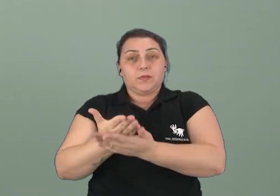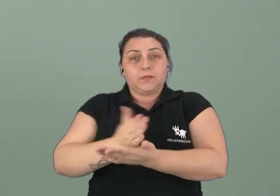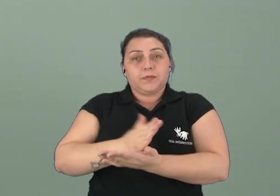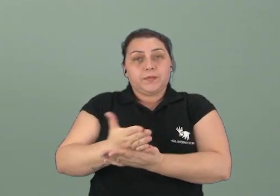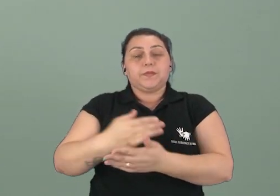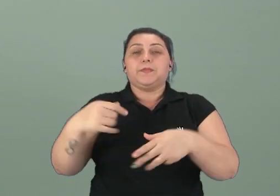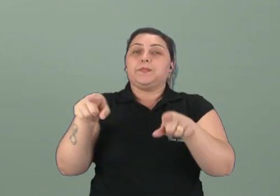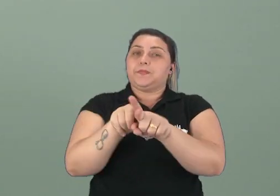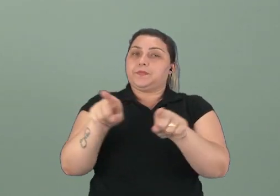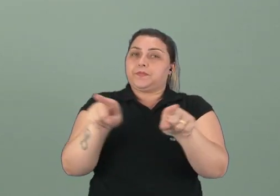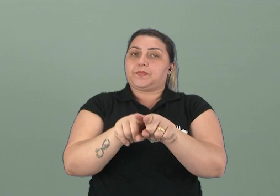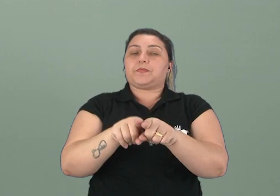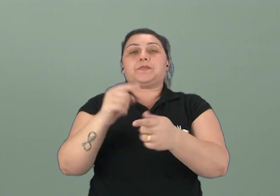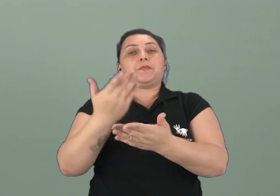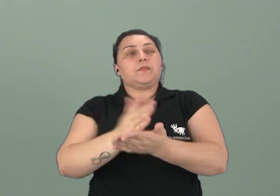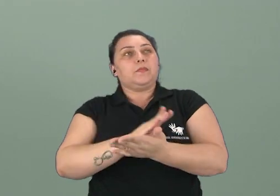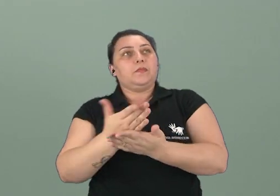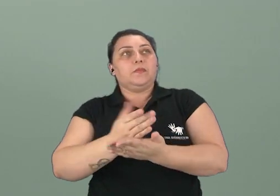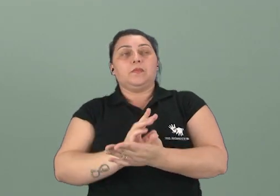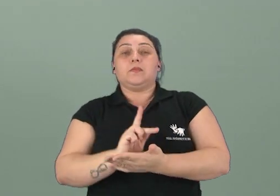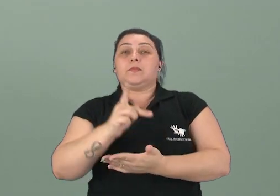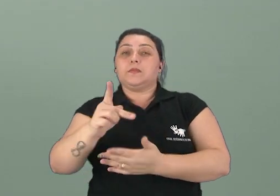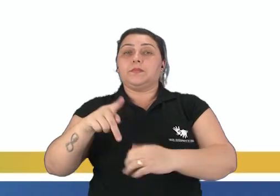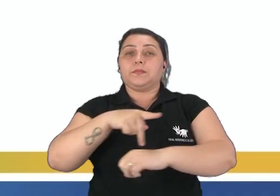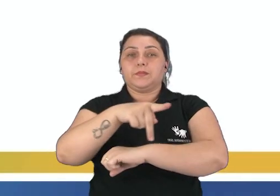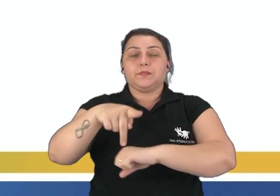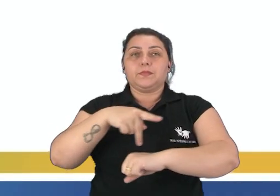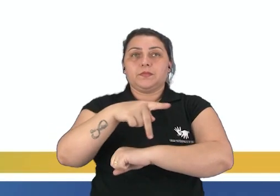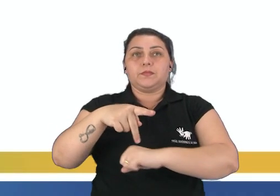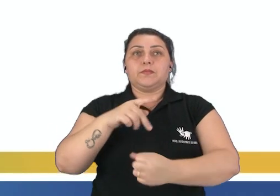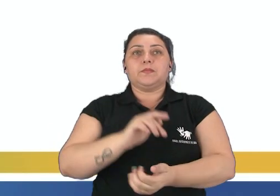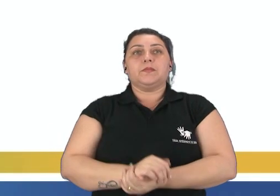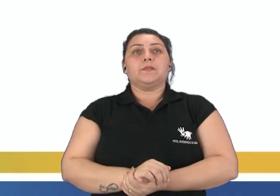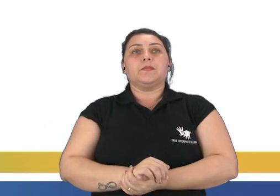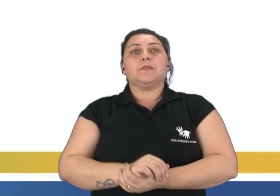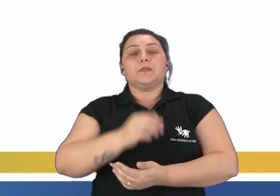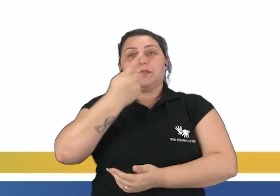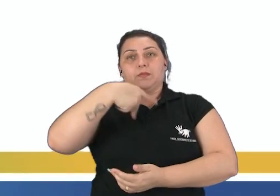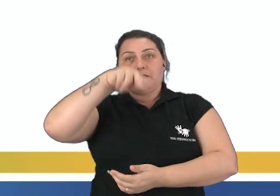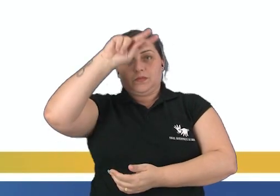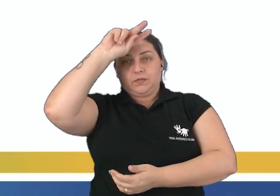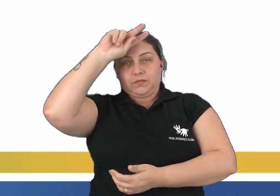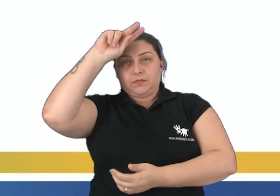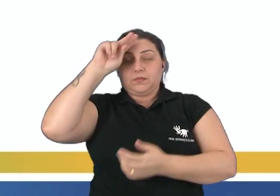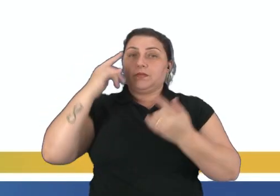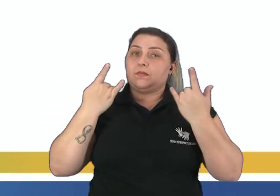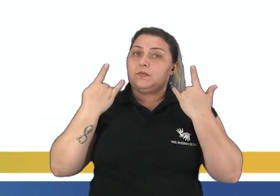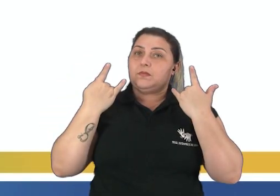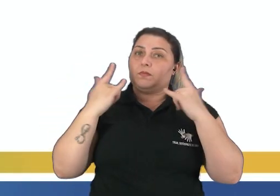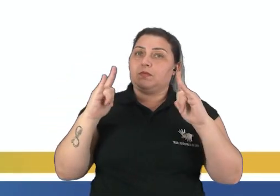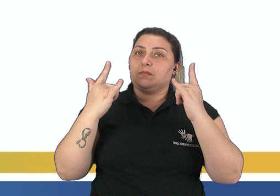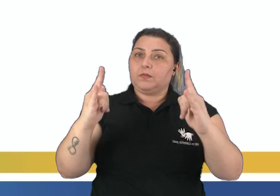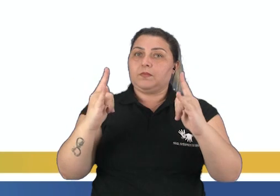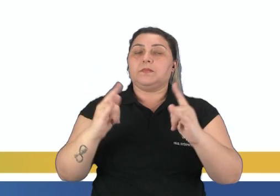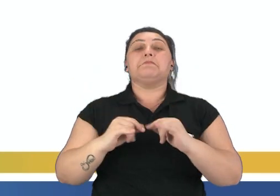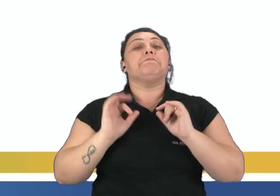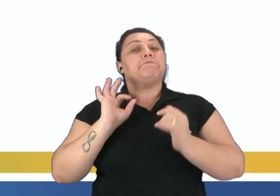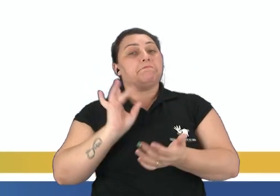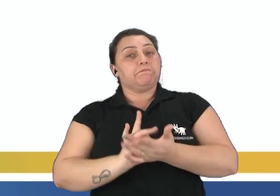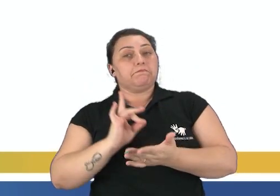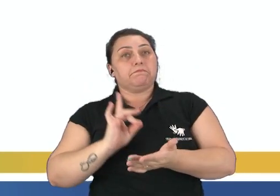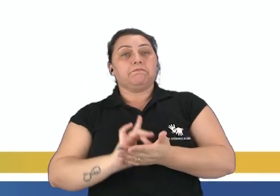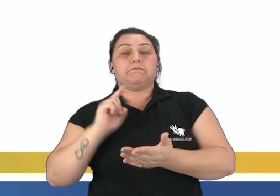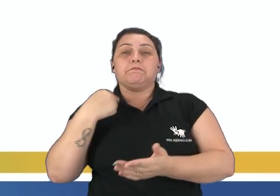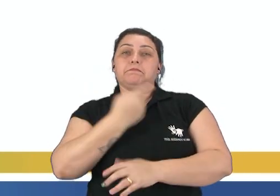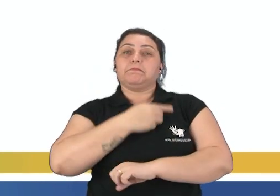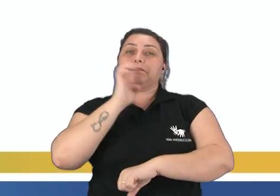fronteira. E também ele faz fronteira com outros países, que é o Peru e a Bolívia, não é isso? O